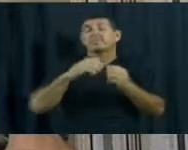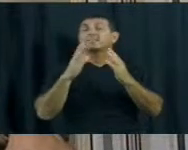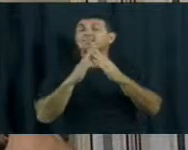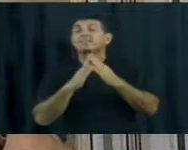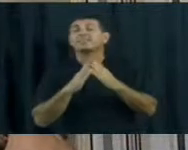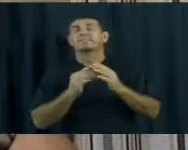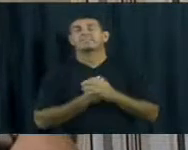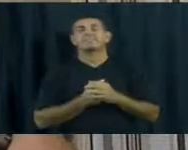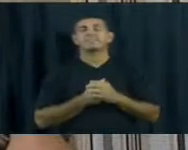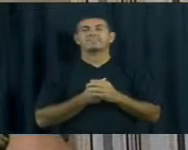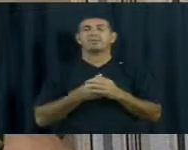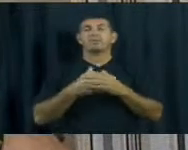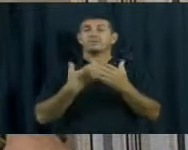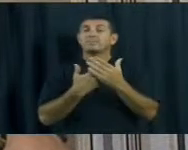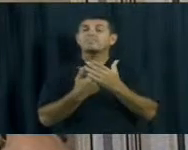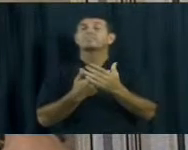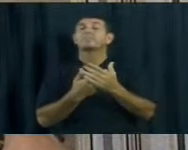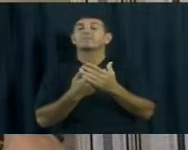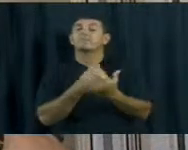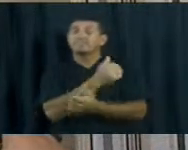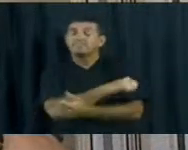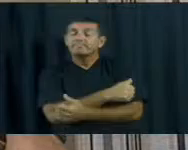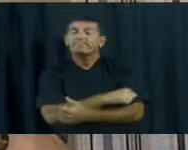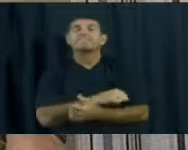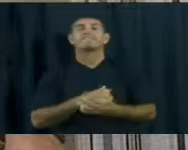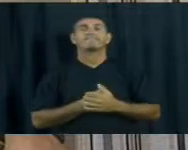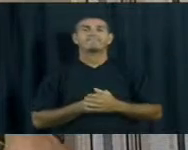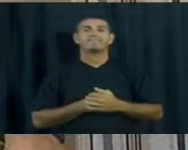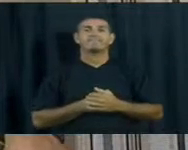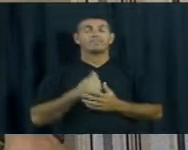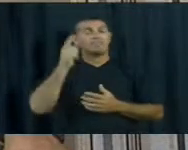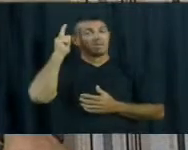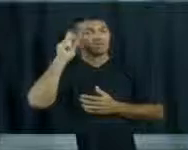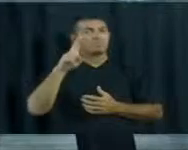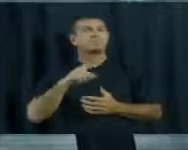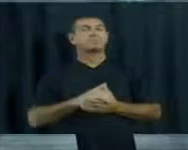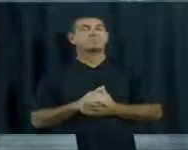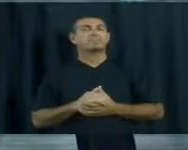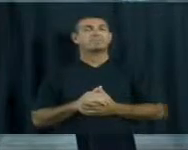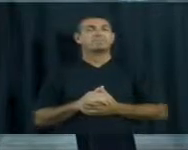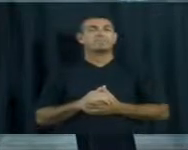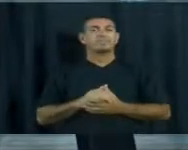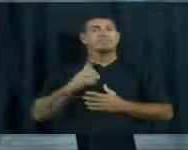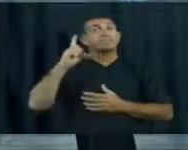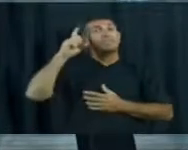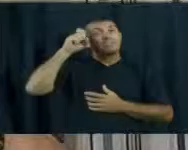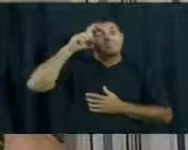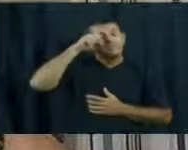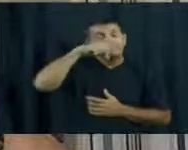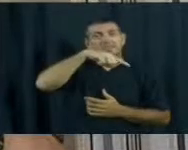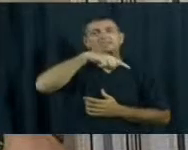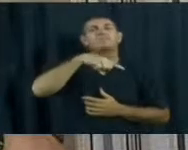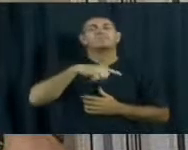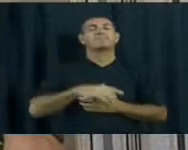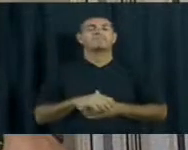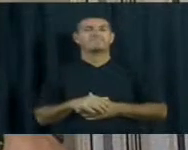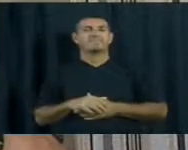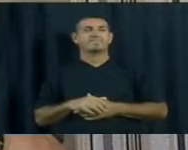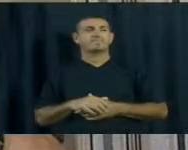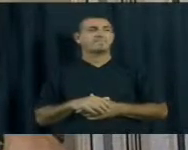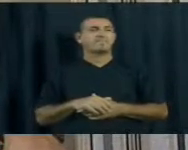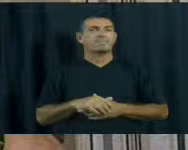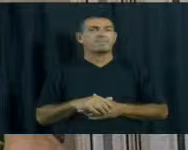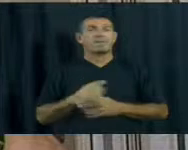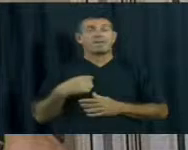Niterói. Foi onde eu morei muito tempo. Entendeu? Essas dificuldades são muito importantes, então, que a gente acaba... O que me mantém vivo, o que me mantém em